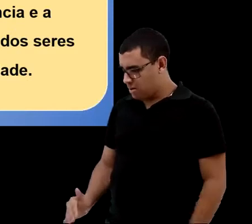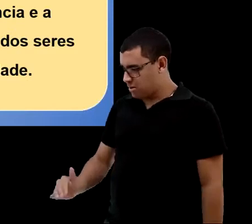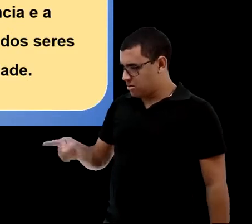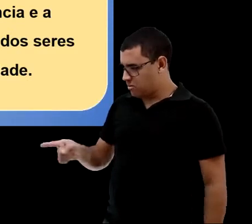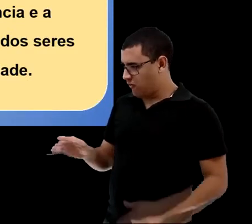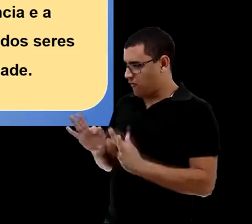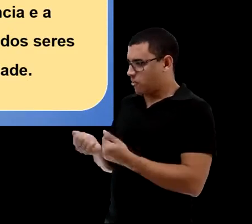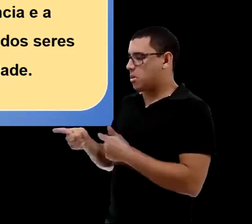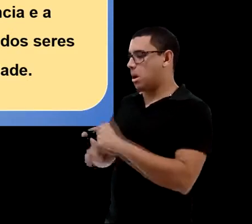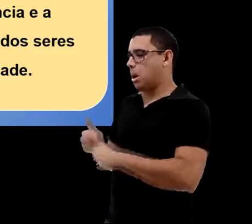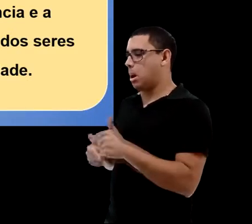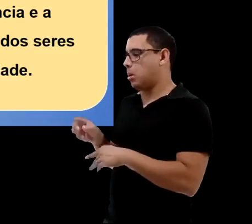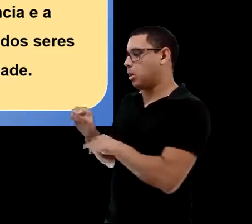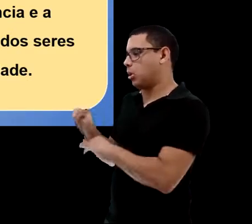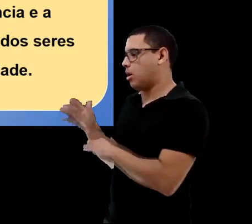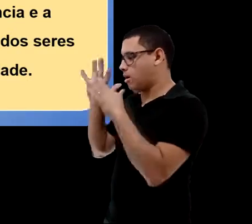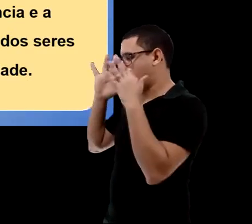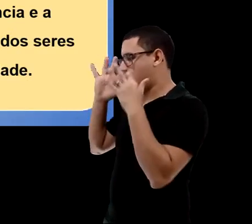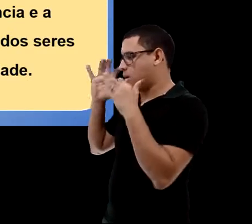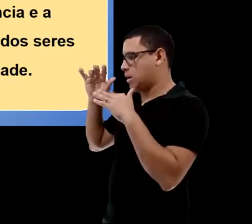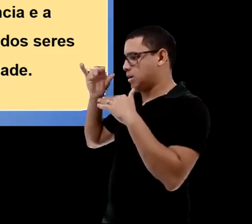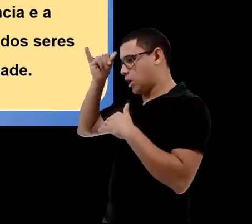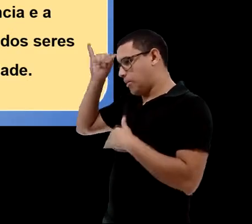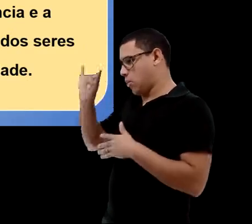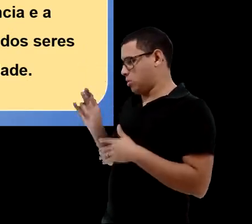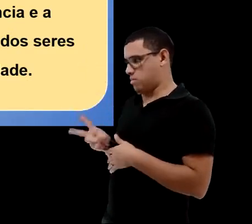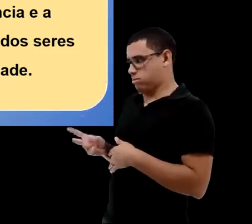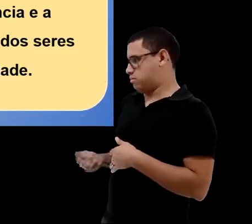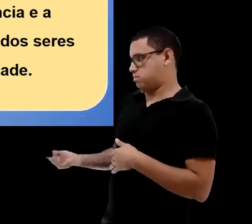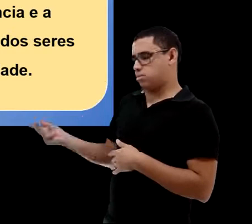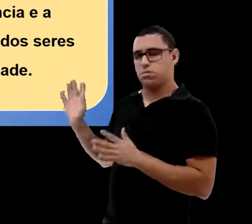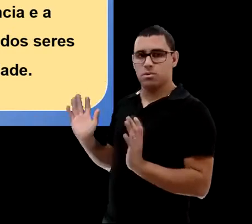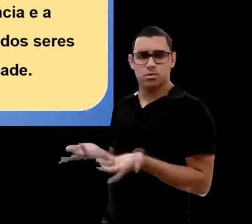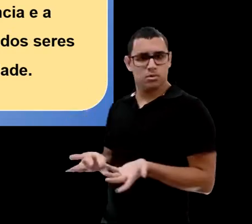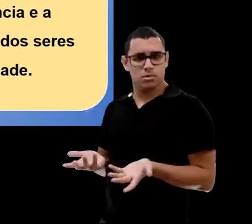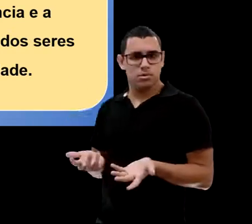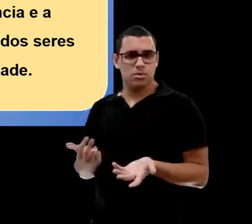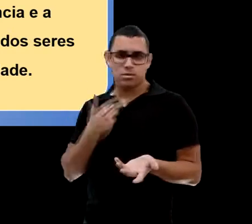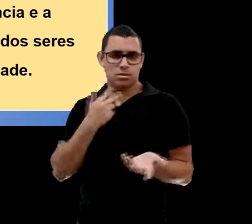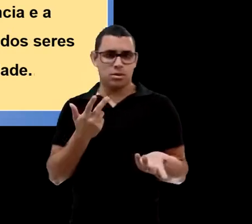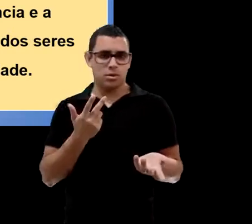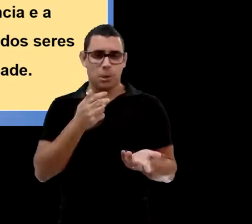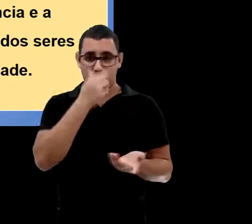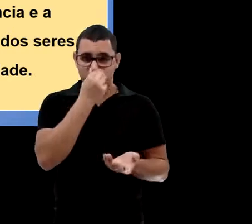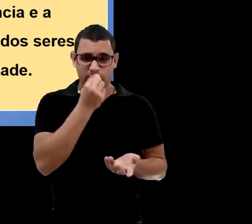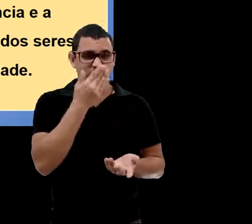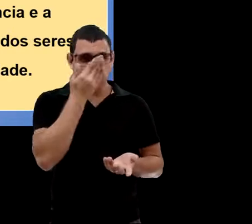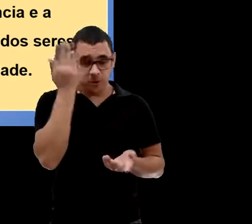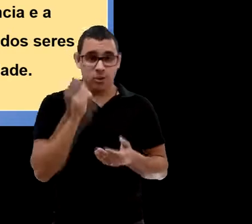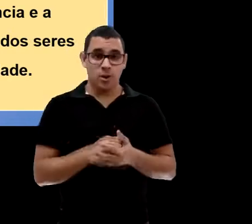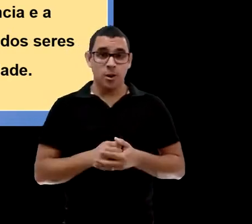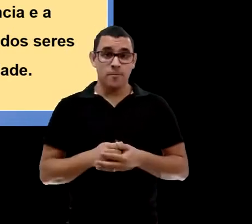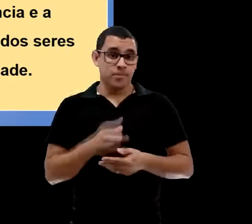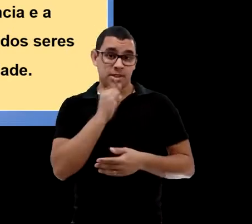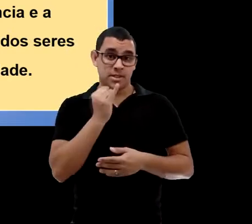pelo esforço, né? Pelo trabalho. Quem era nobre permanecia nobre a vida toda e trabalhasse ou não, fosse rico ou pobre, continuaria nobre. E